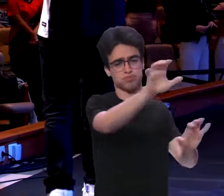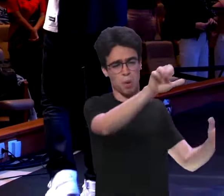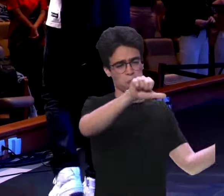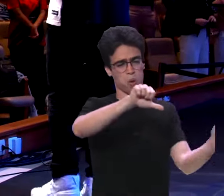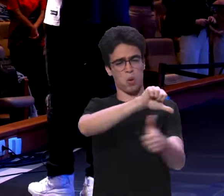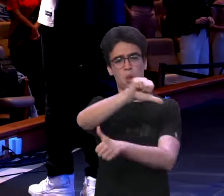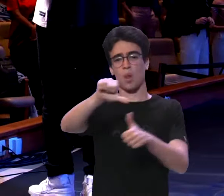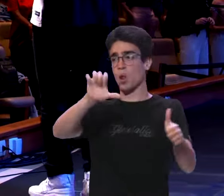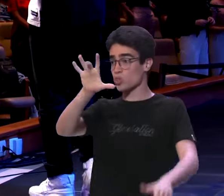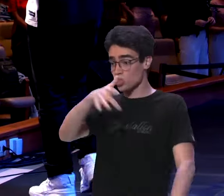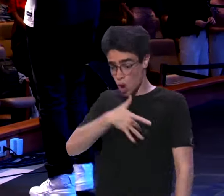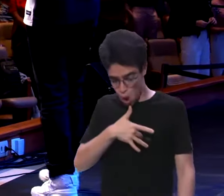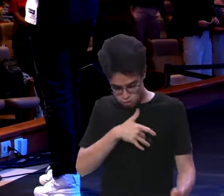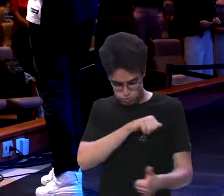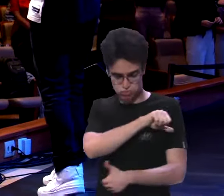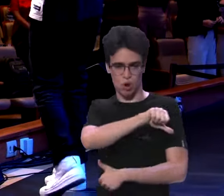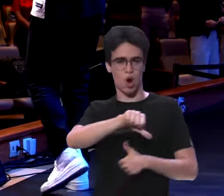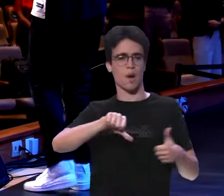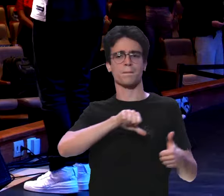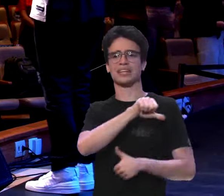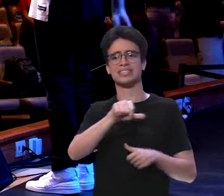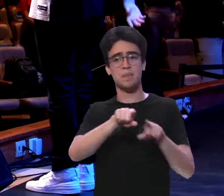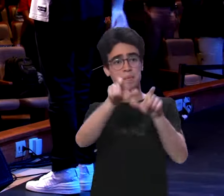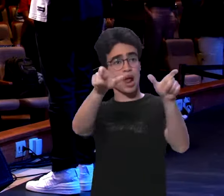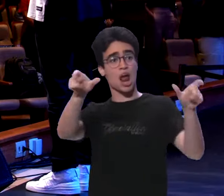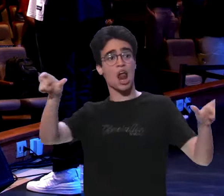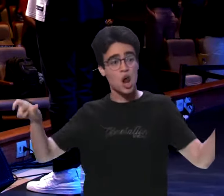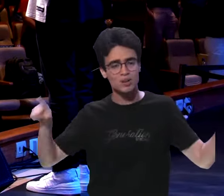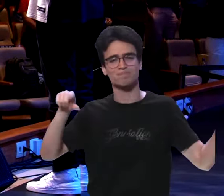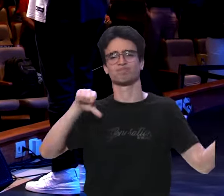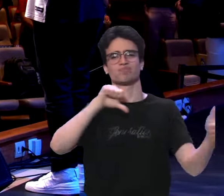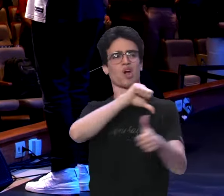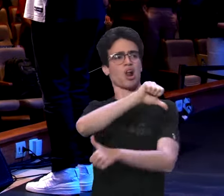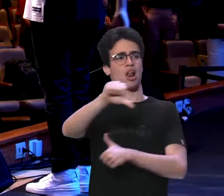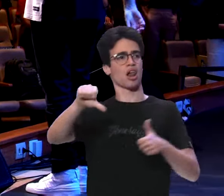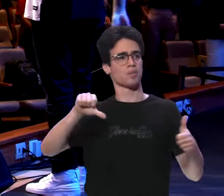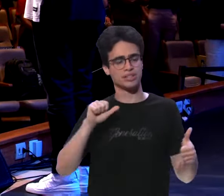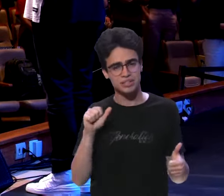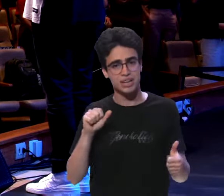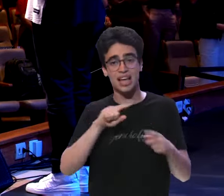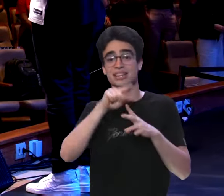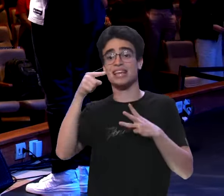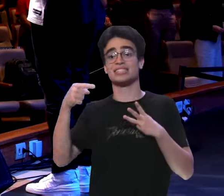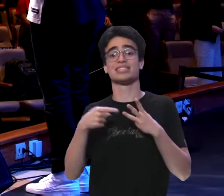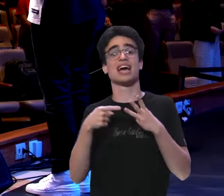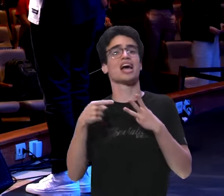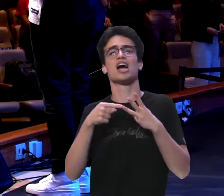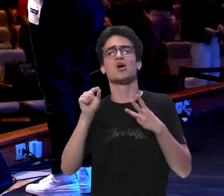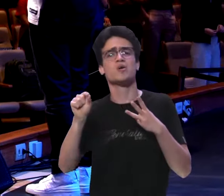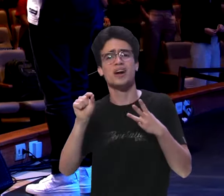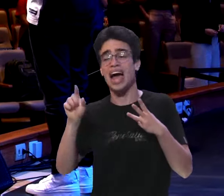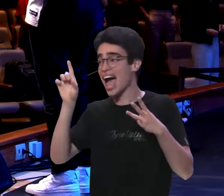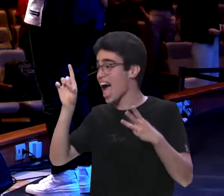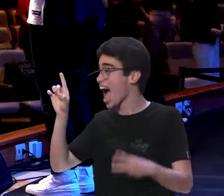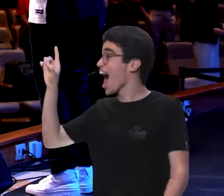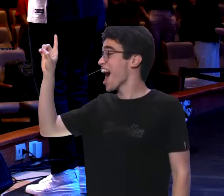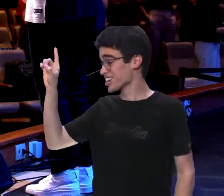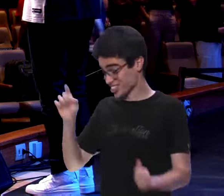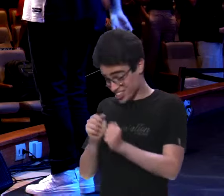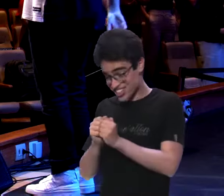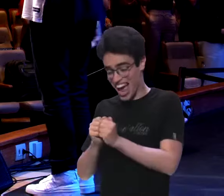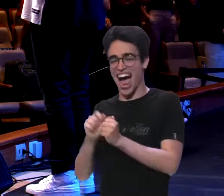vida é transformada, mais do que coisas, pessoas são transformadas. E a terceira é que na presença de Deus eu posso ser